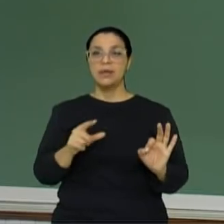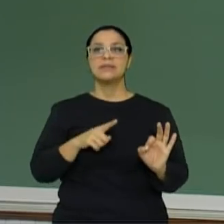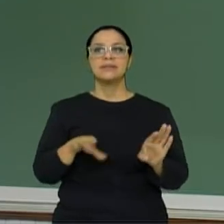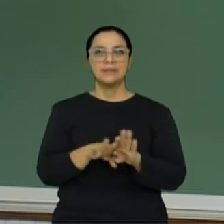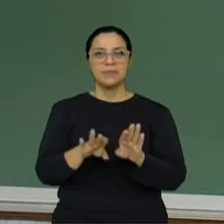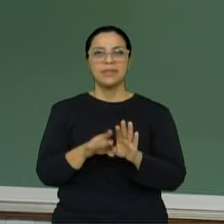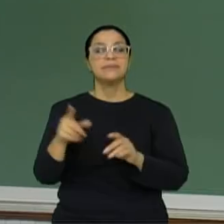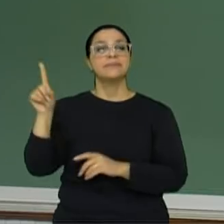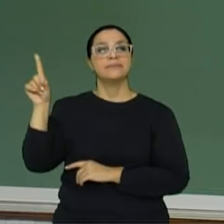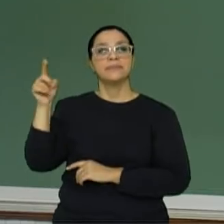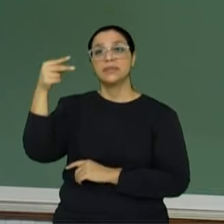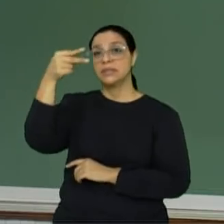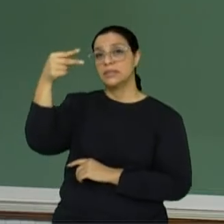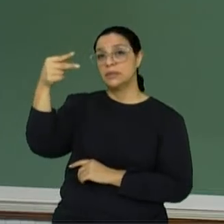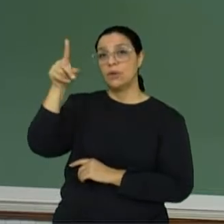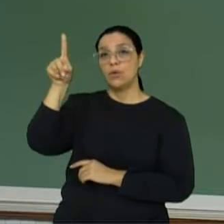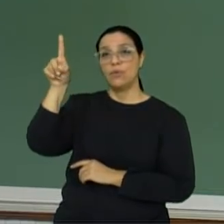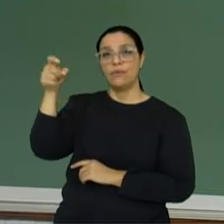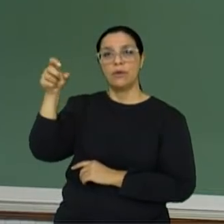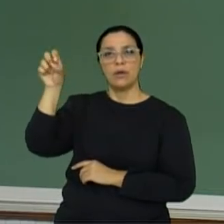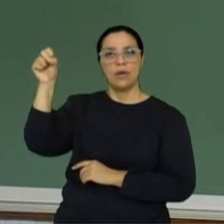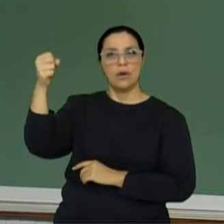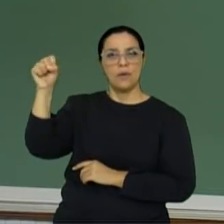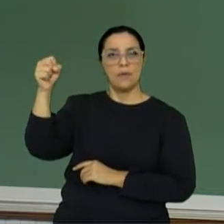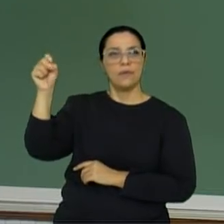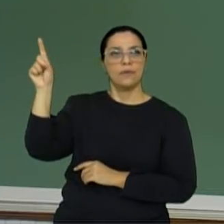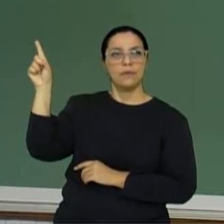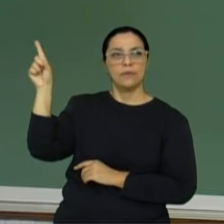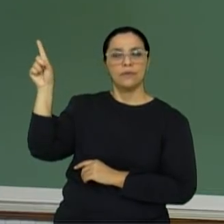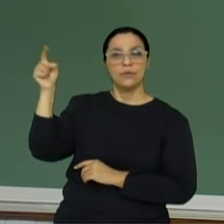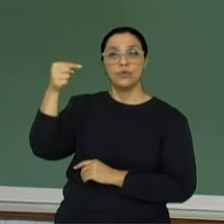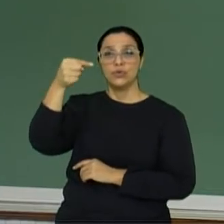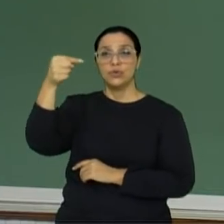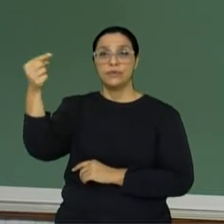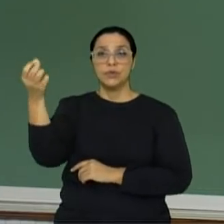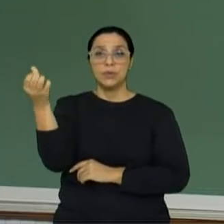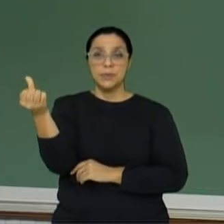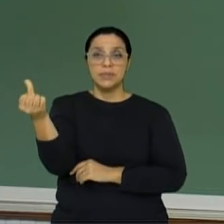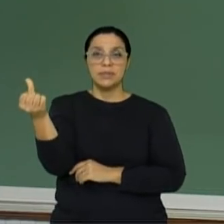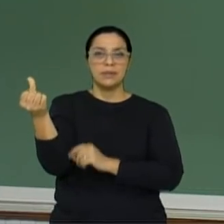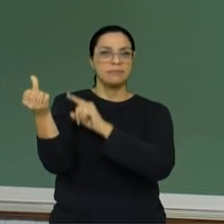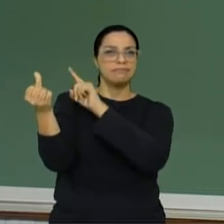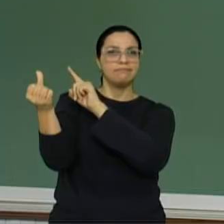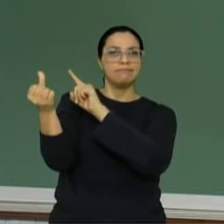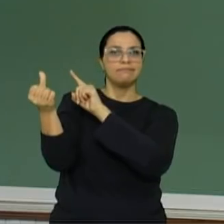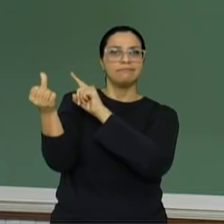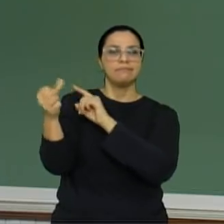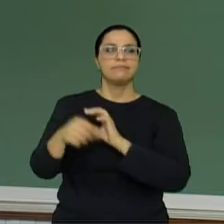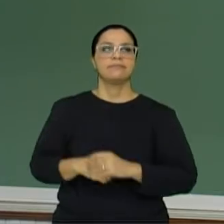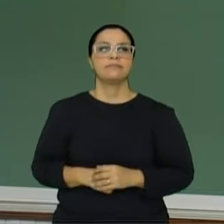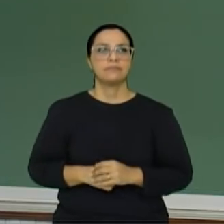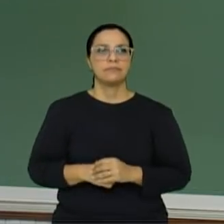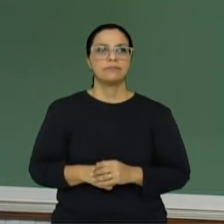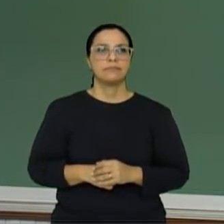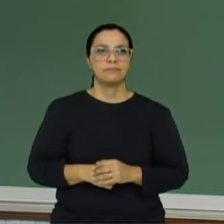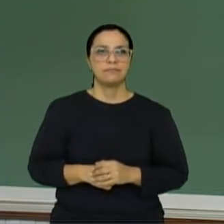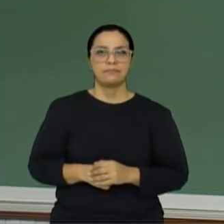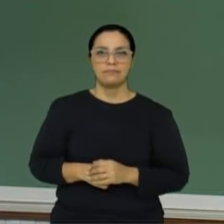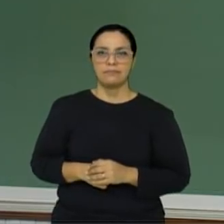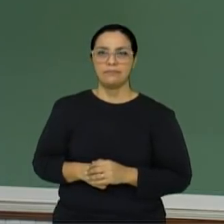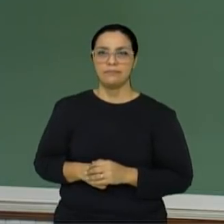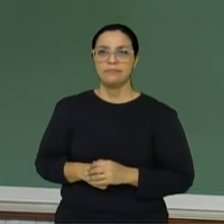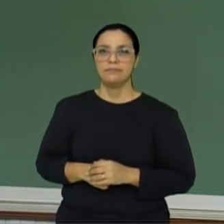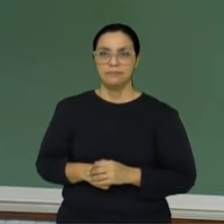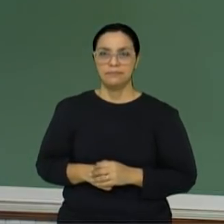triângulo maior. X está para 1,5. Assim como a altura do triângulo menor está para a altura do triângulo maior. 1,8 está para